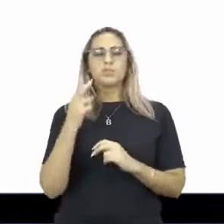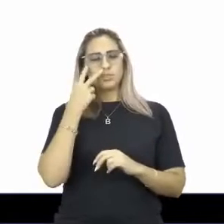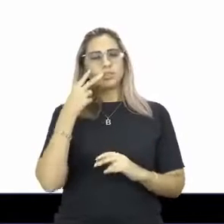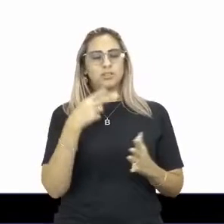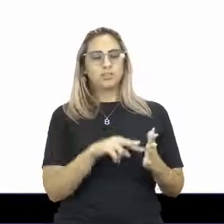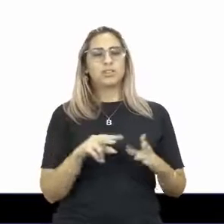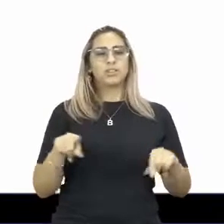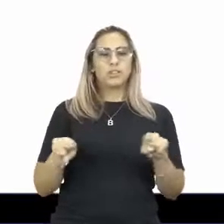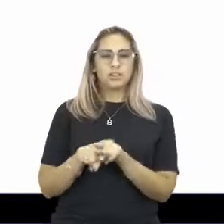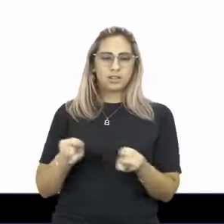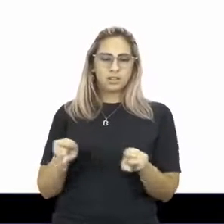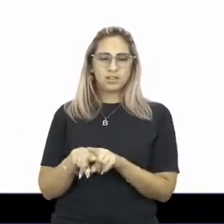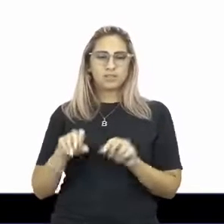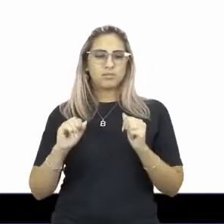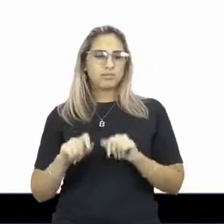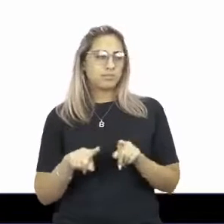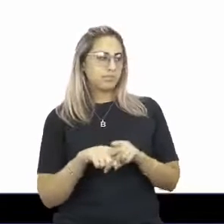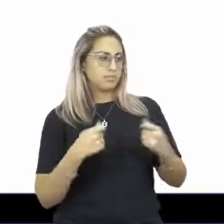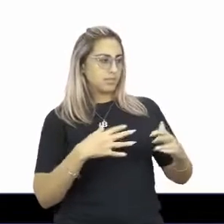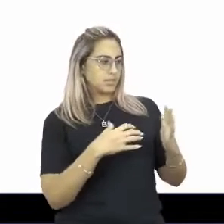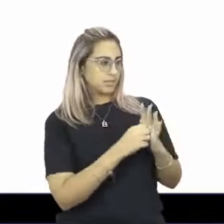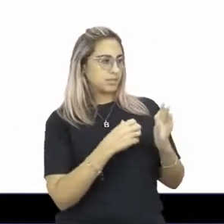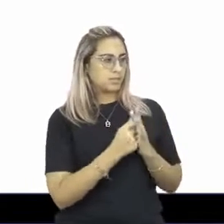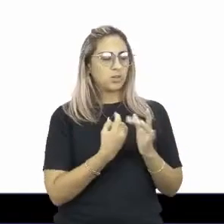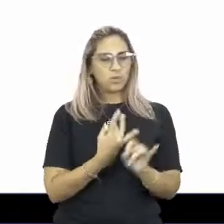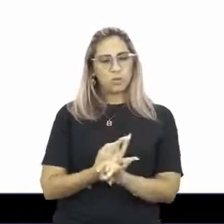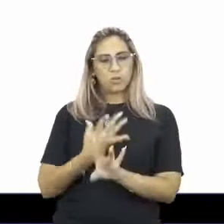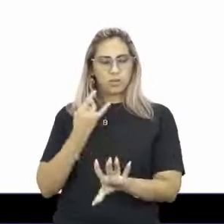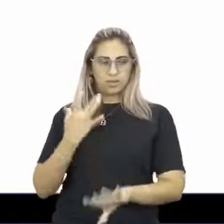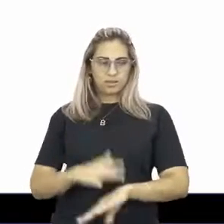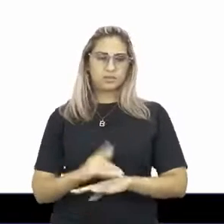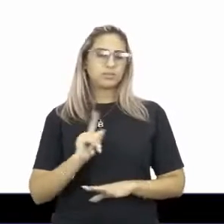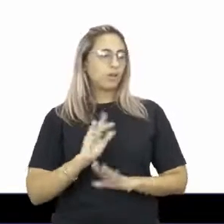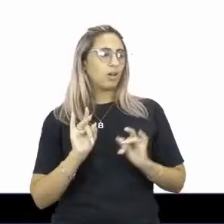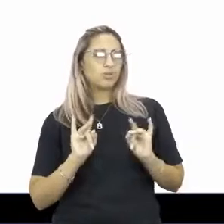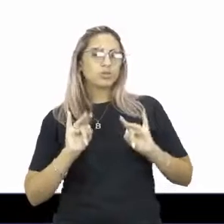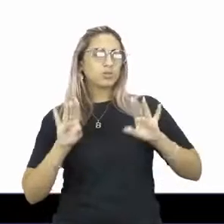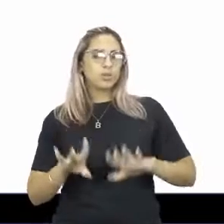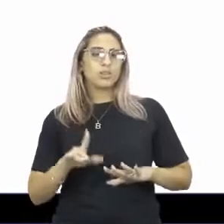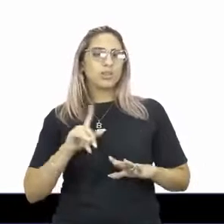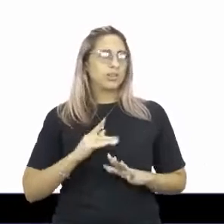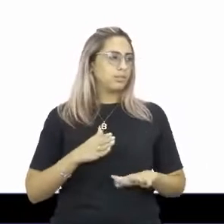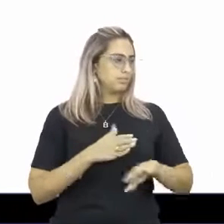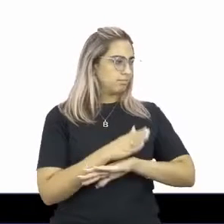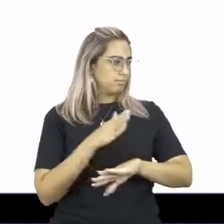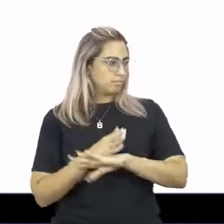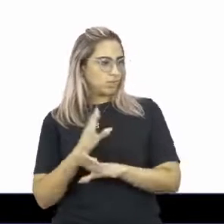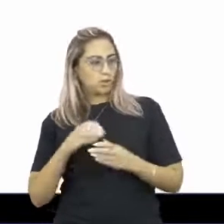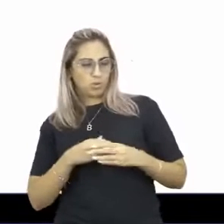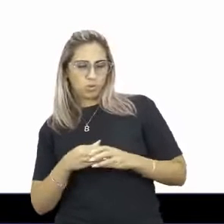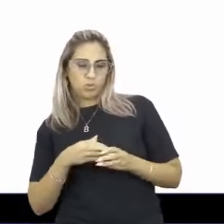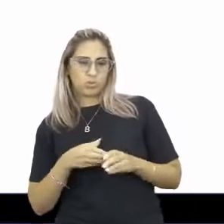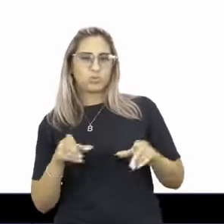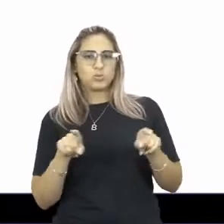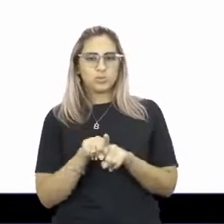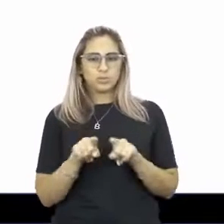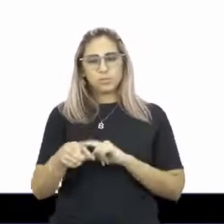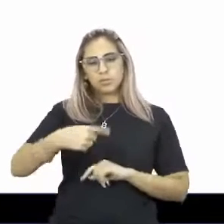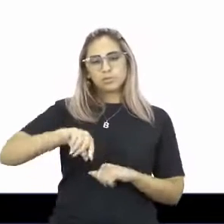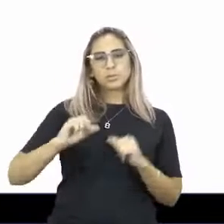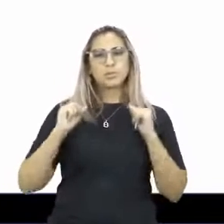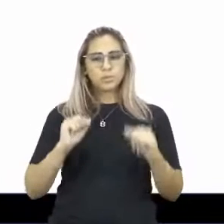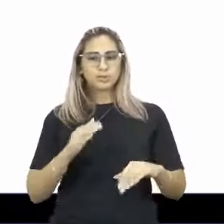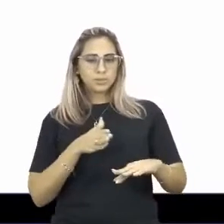visualizar. Então, ele precisa fazer essa inscrição online, tá bom? Não basta só ter prestado lá o concurso para que você